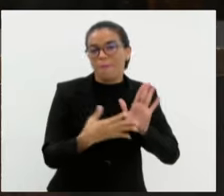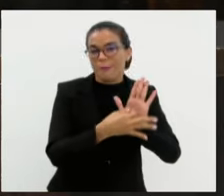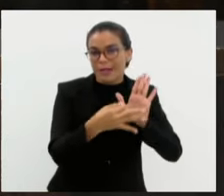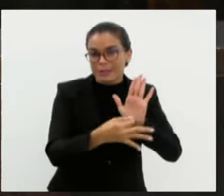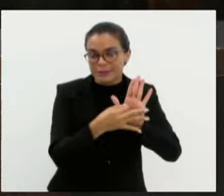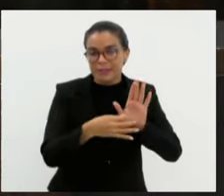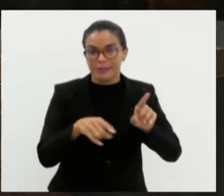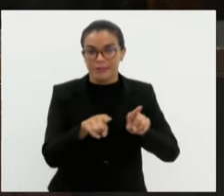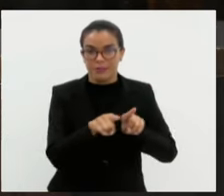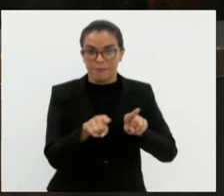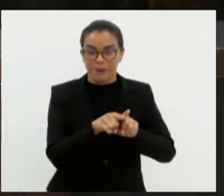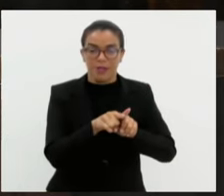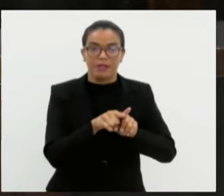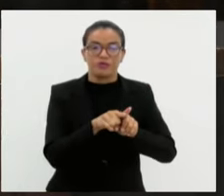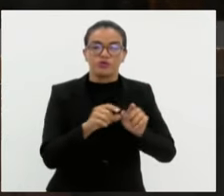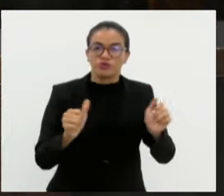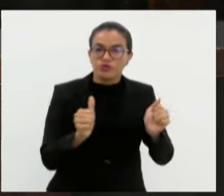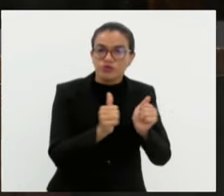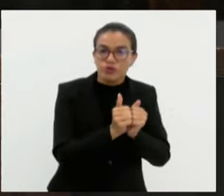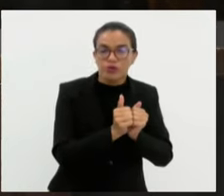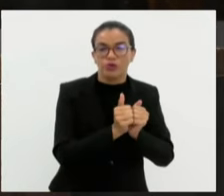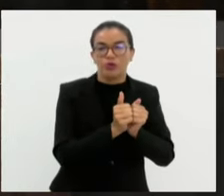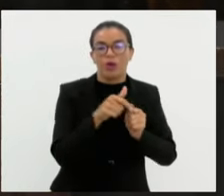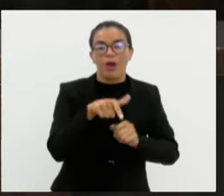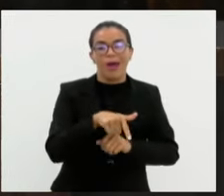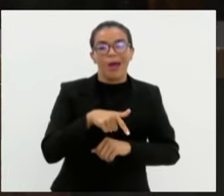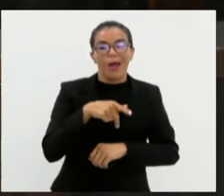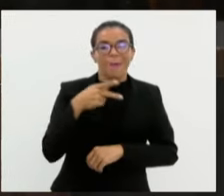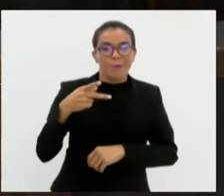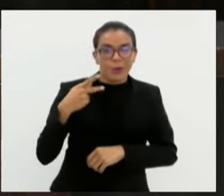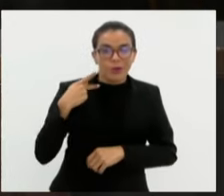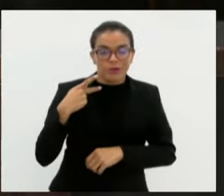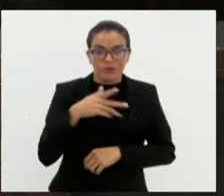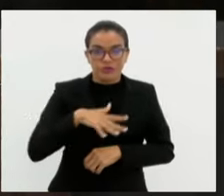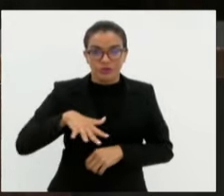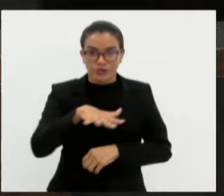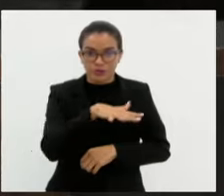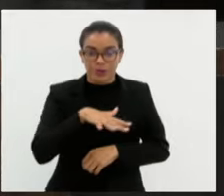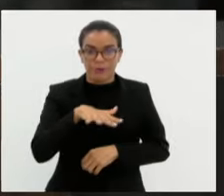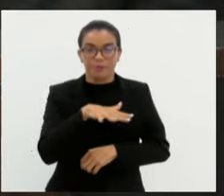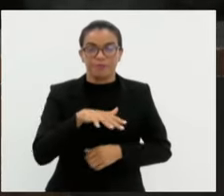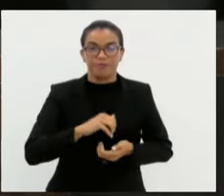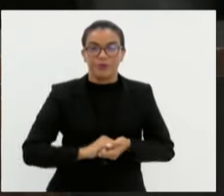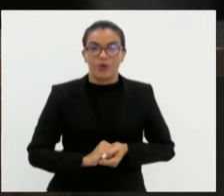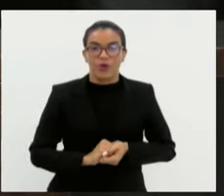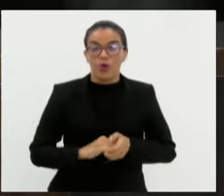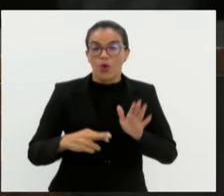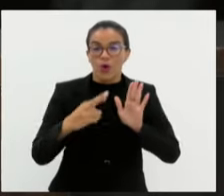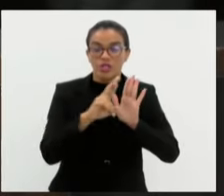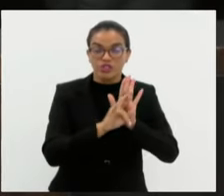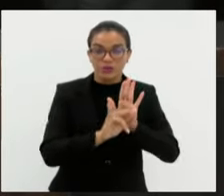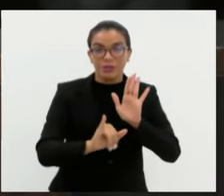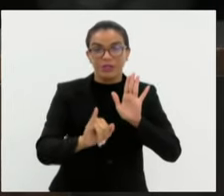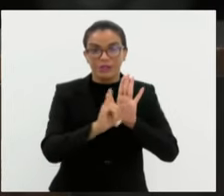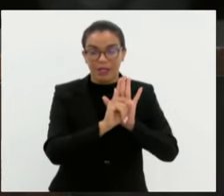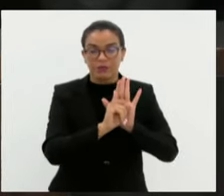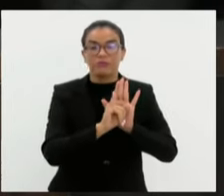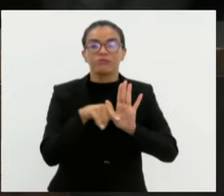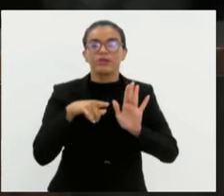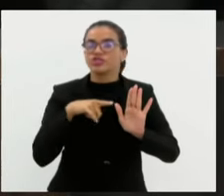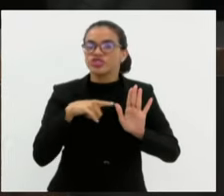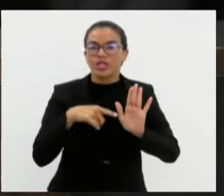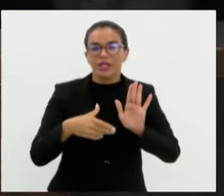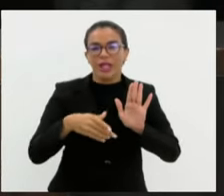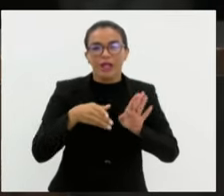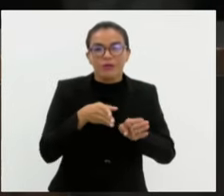da douta Procuradoria-Geral, o artigo 268 do Regimento Interno veicularia as seguintes